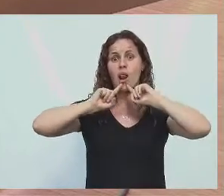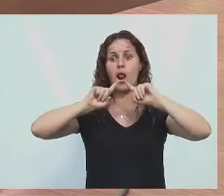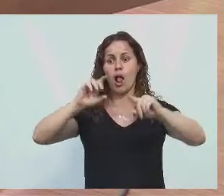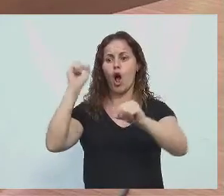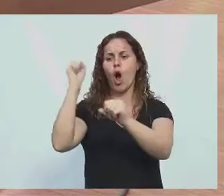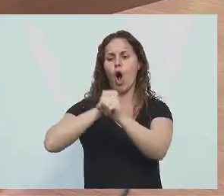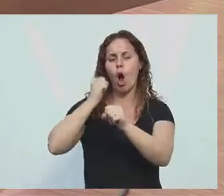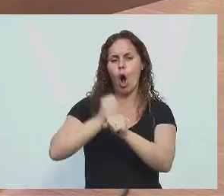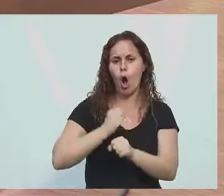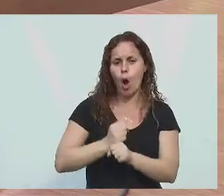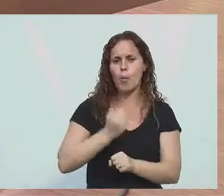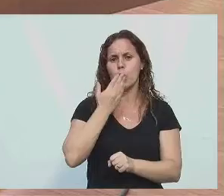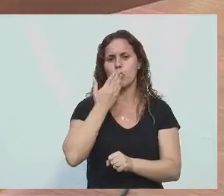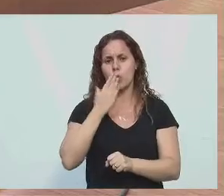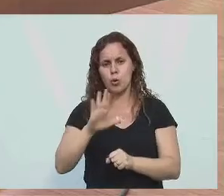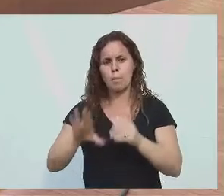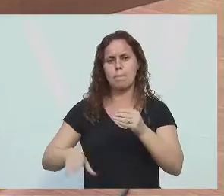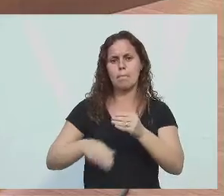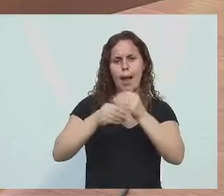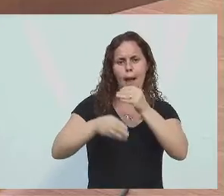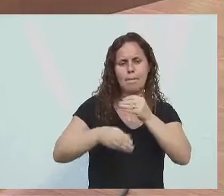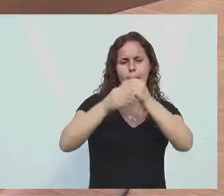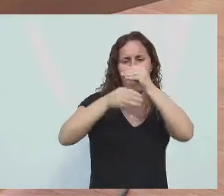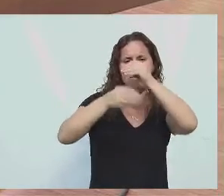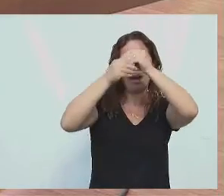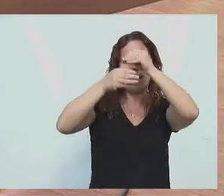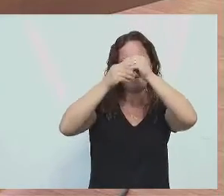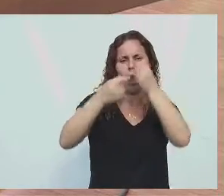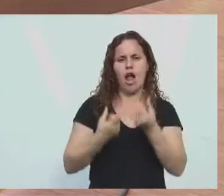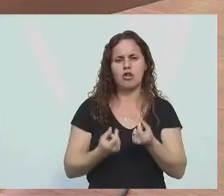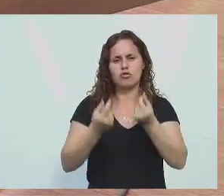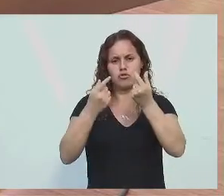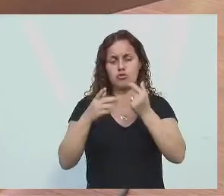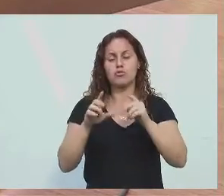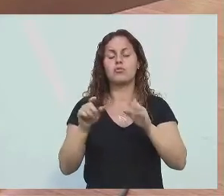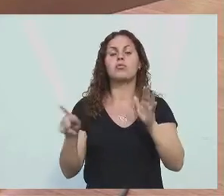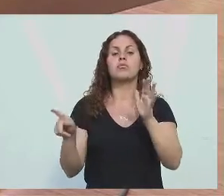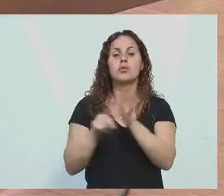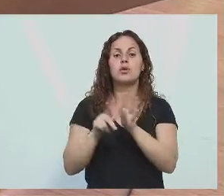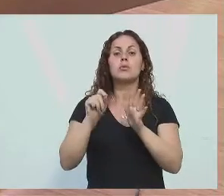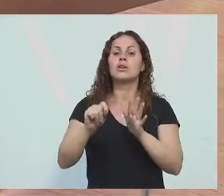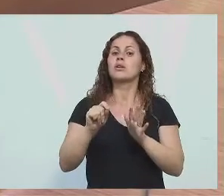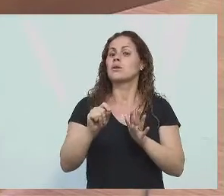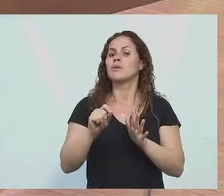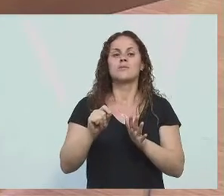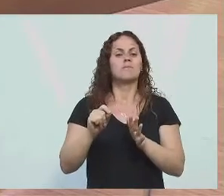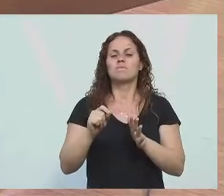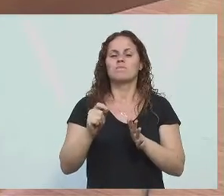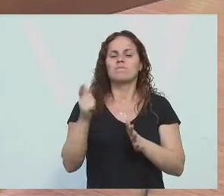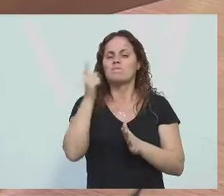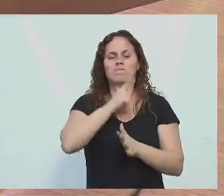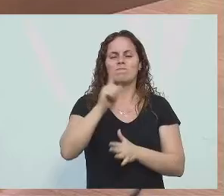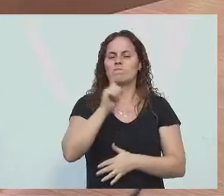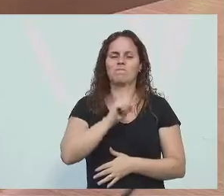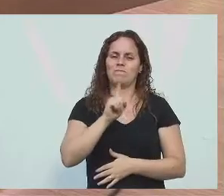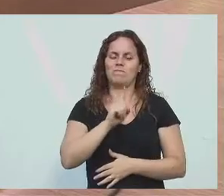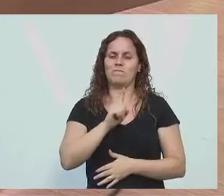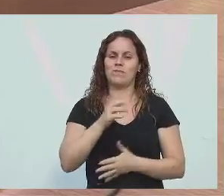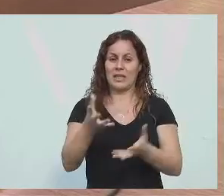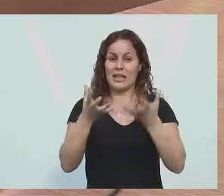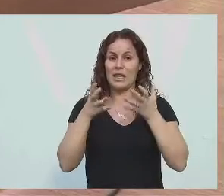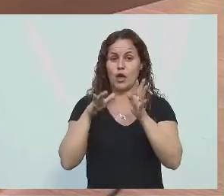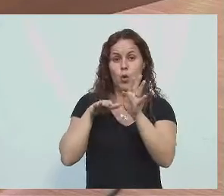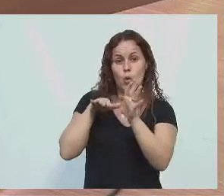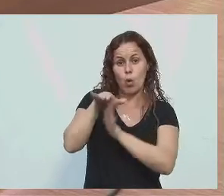que foram pedidas, por emendas, aliás, por proposições que vocês colocaram e que não foram atendidas. Então, quero deixar também um